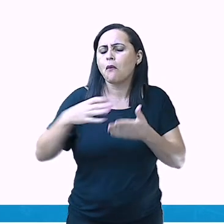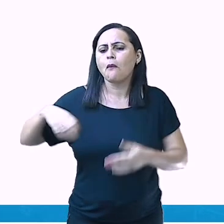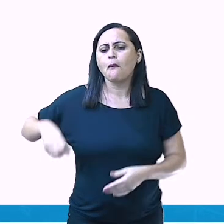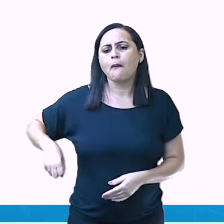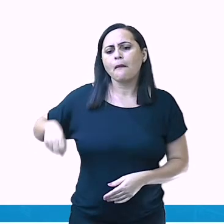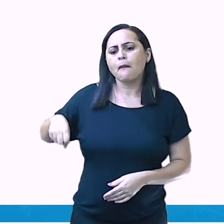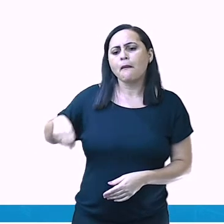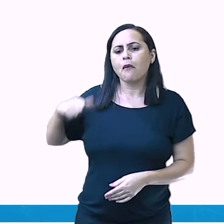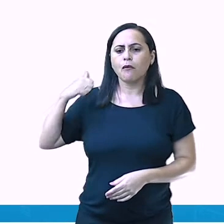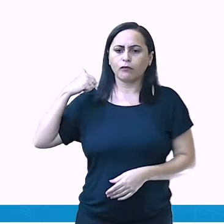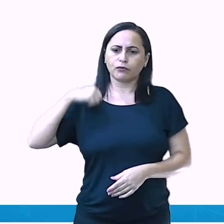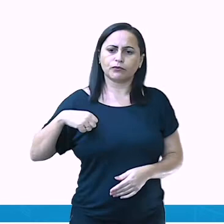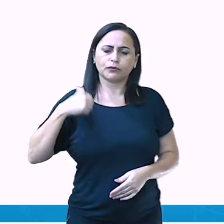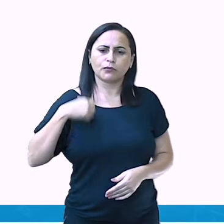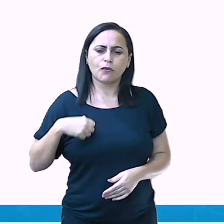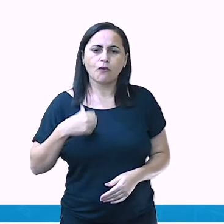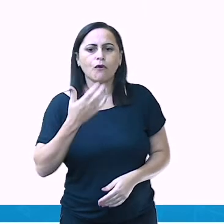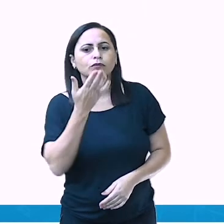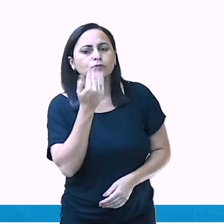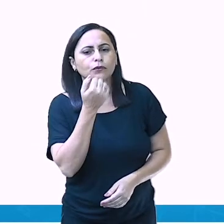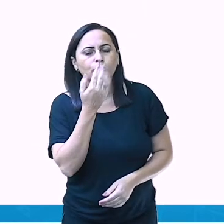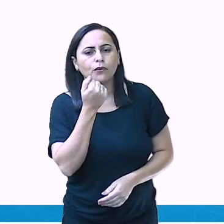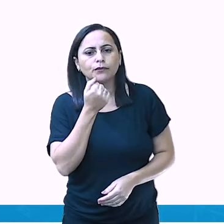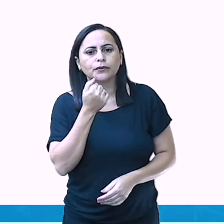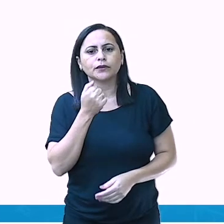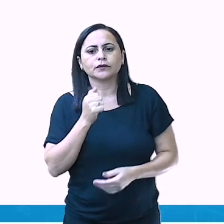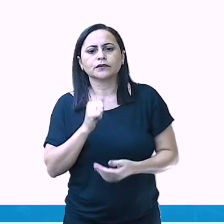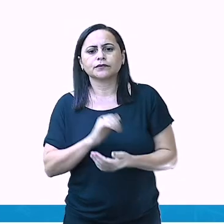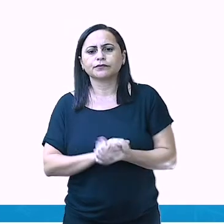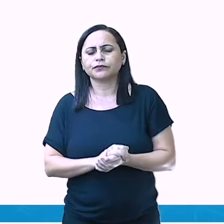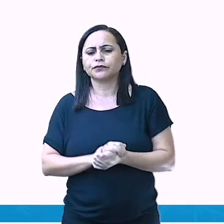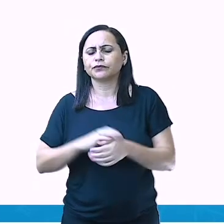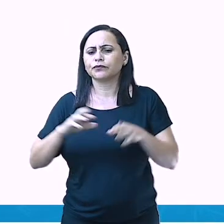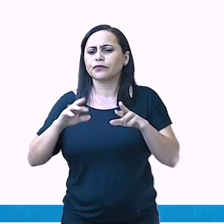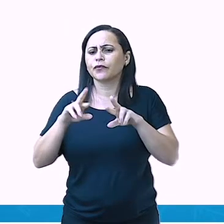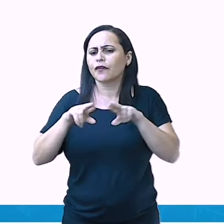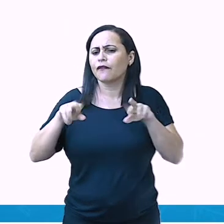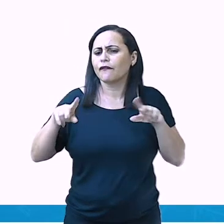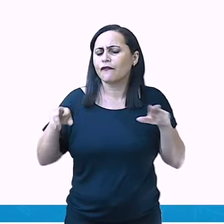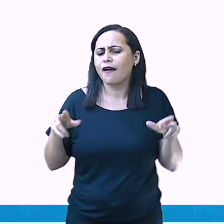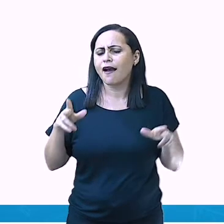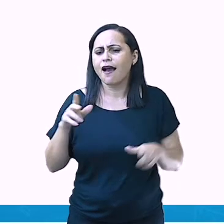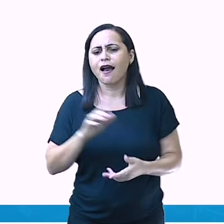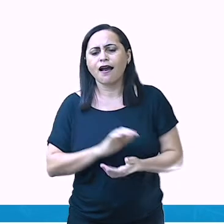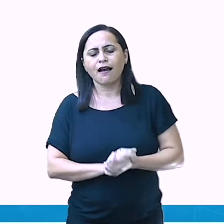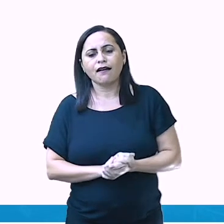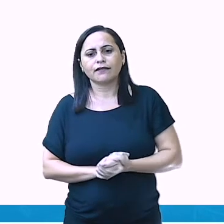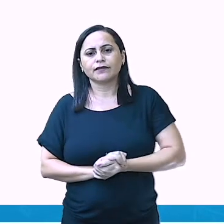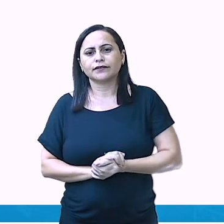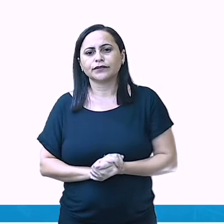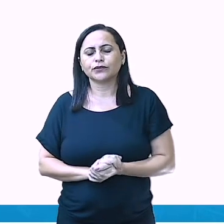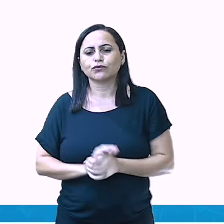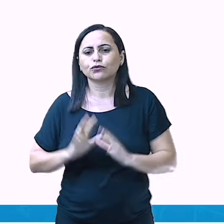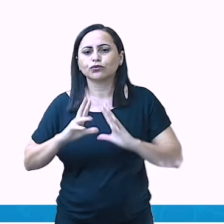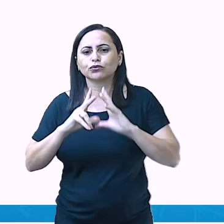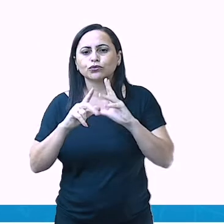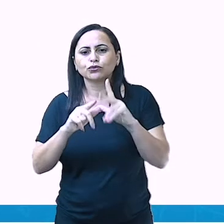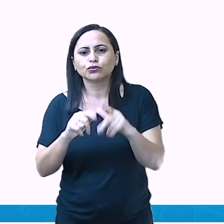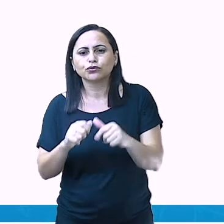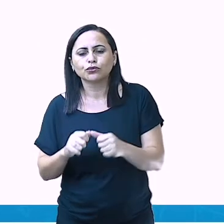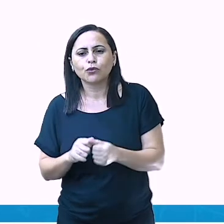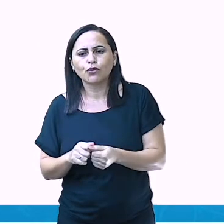bolsa, o próprio alimento, né? Líquidos, água, vinhos. Então, tudo ali a gente